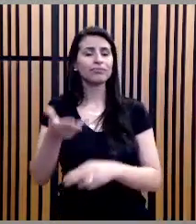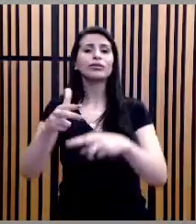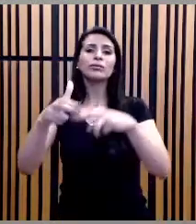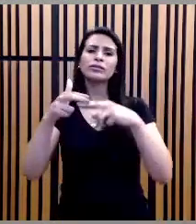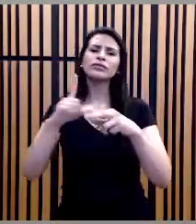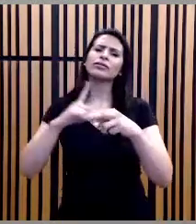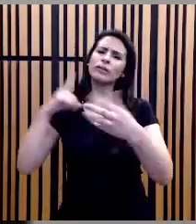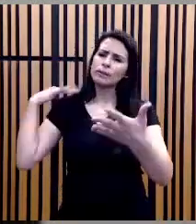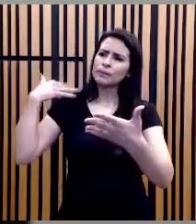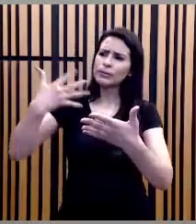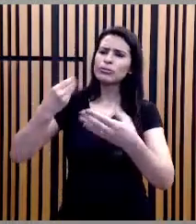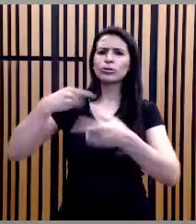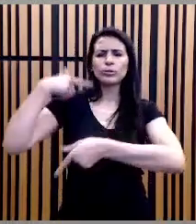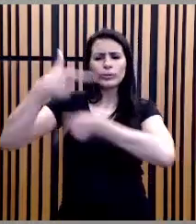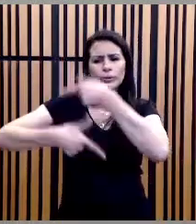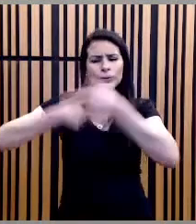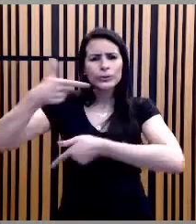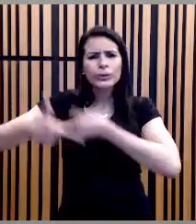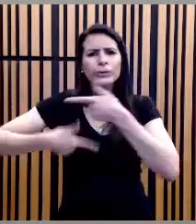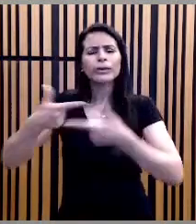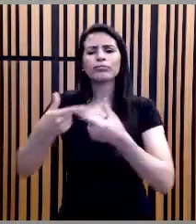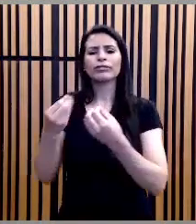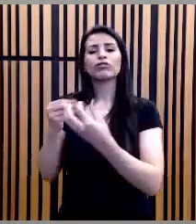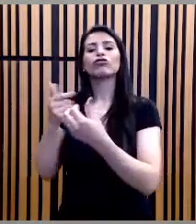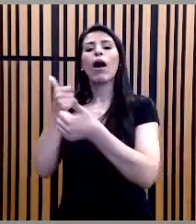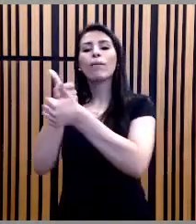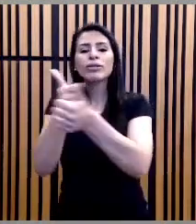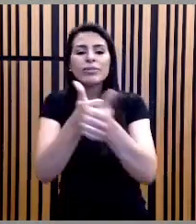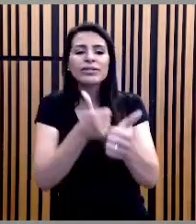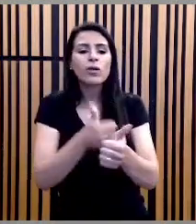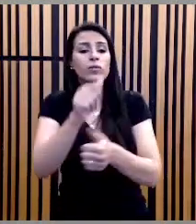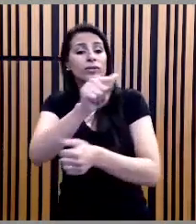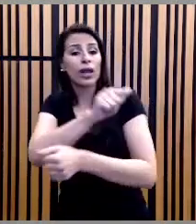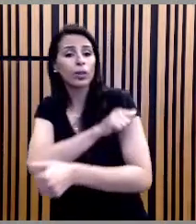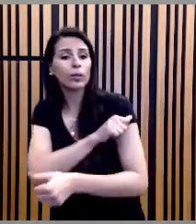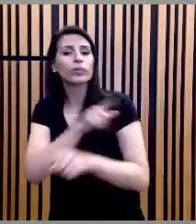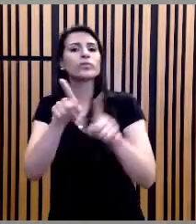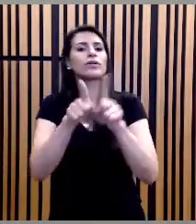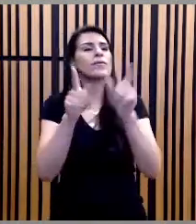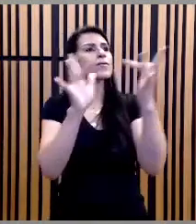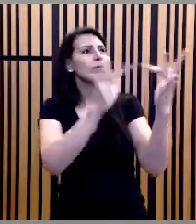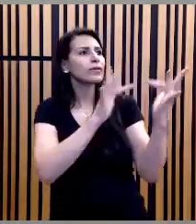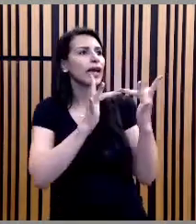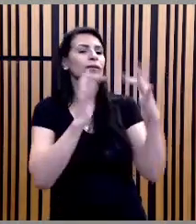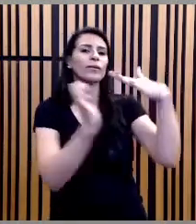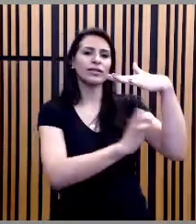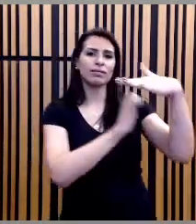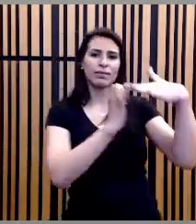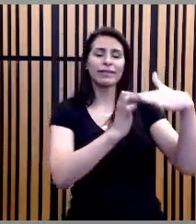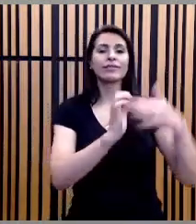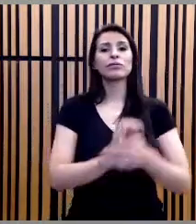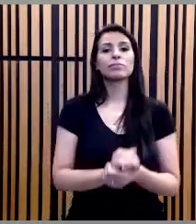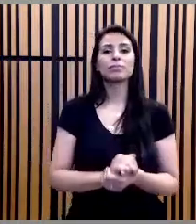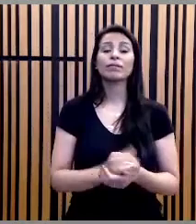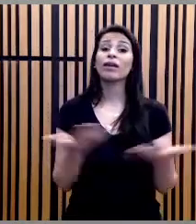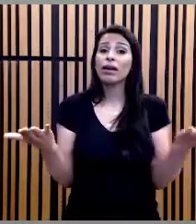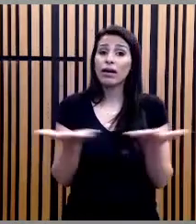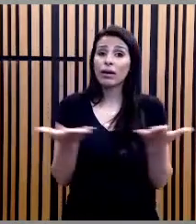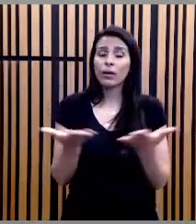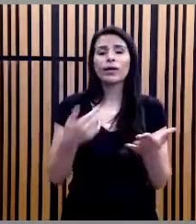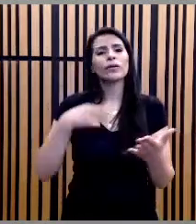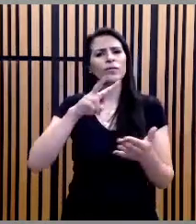bastante trabalho e bastante aproximação com os alunos, bastante aproximação com as empresas. Vamos falar um pouquinho dessa parte